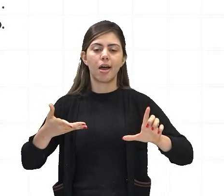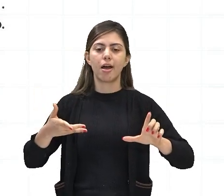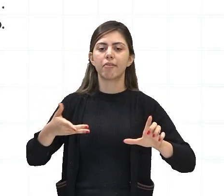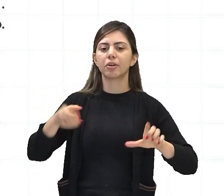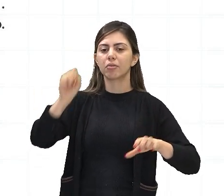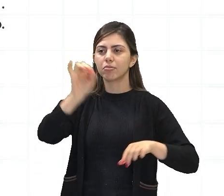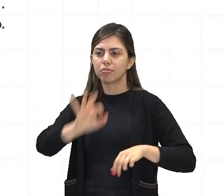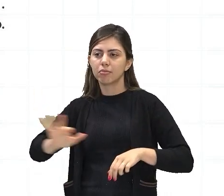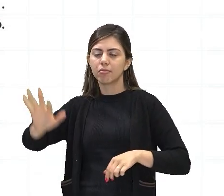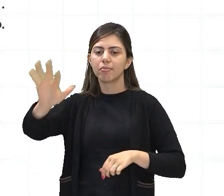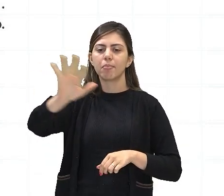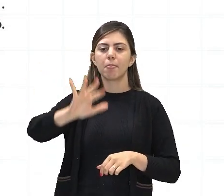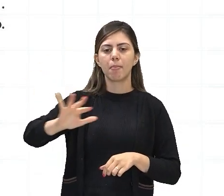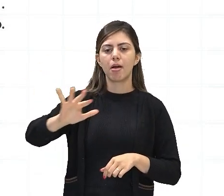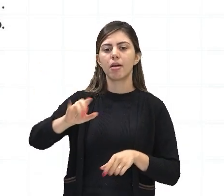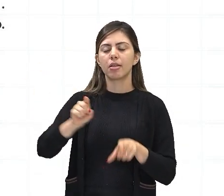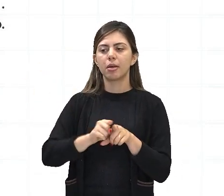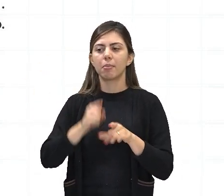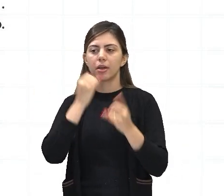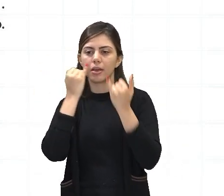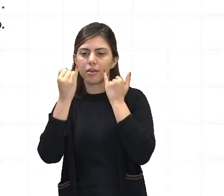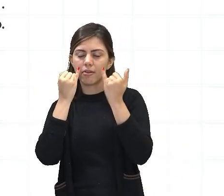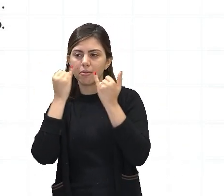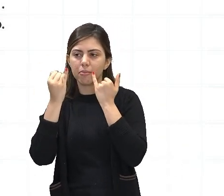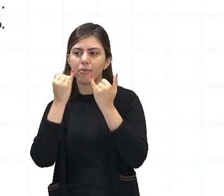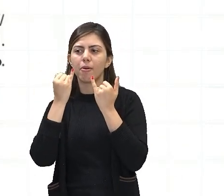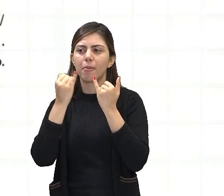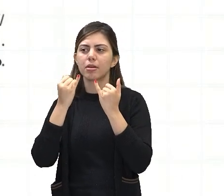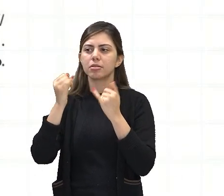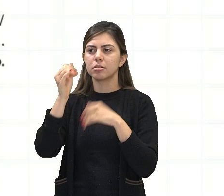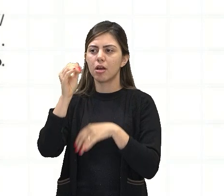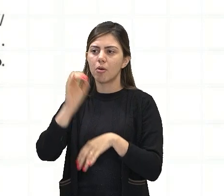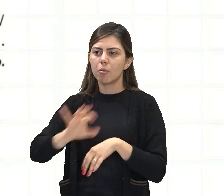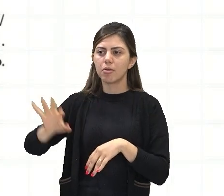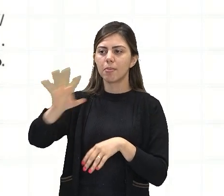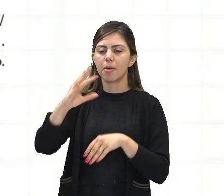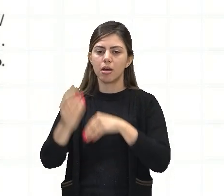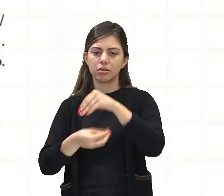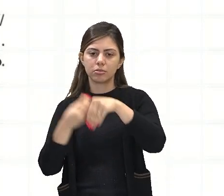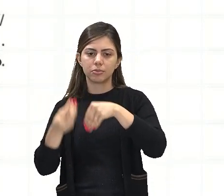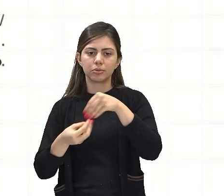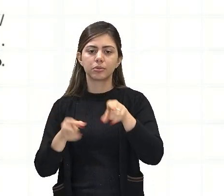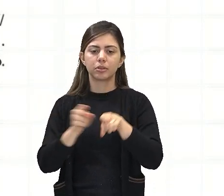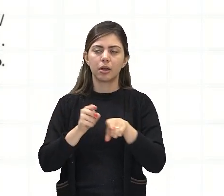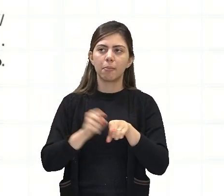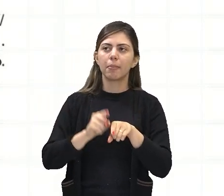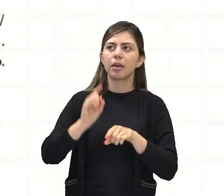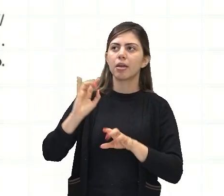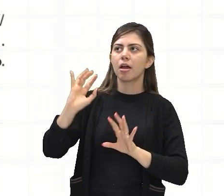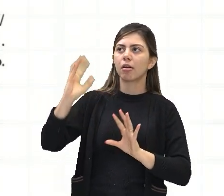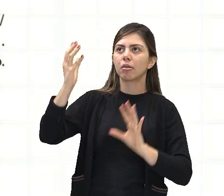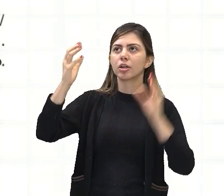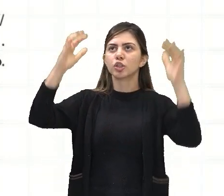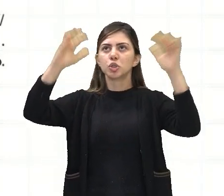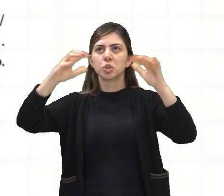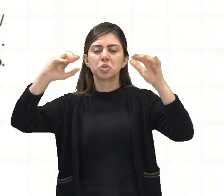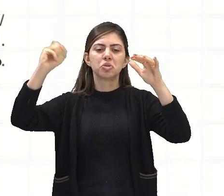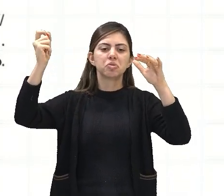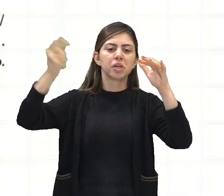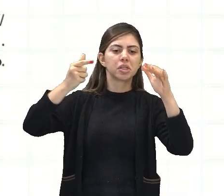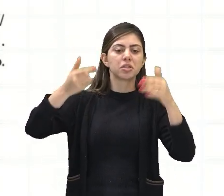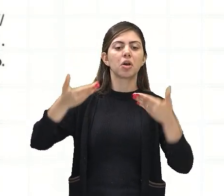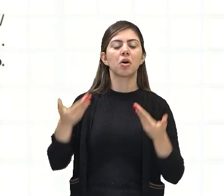Mapas, infográficos, certo? Temos também a previsão do tempo, horóscopo,